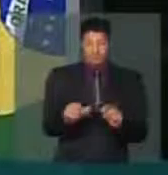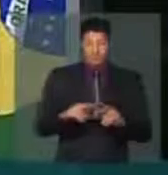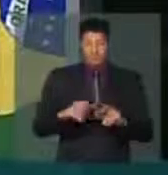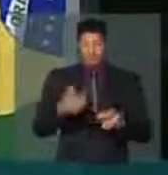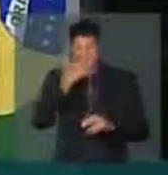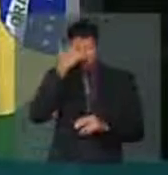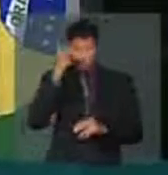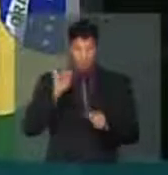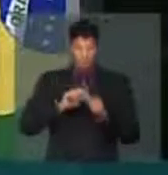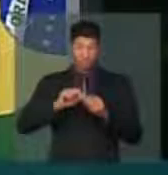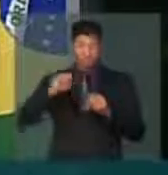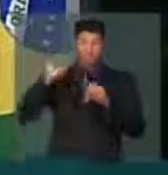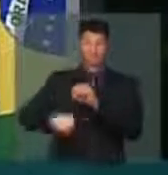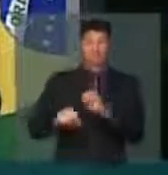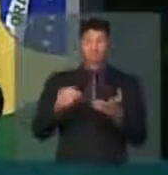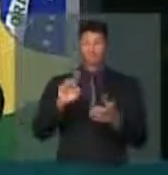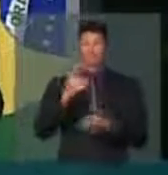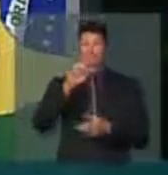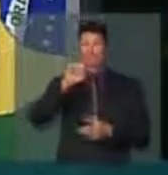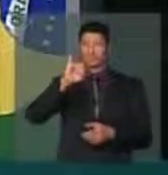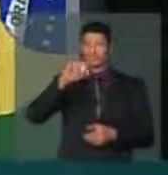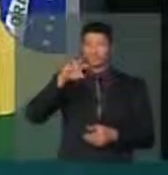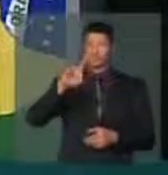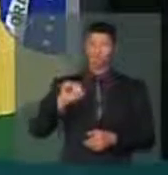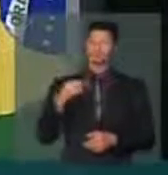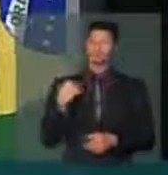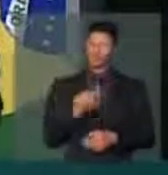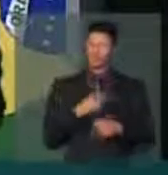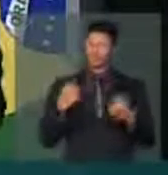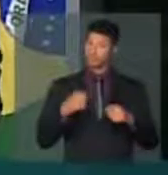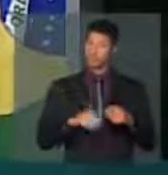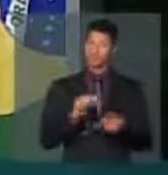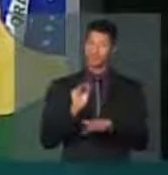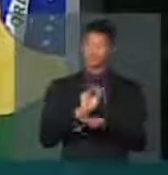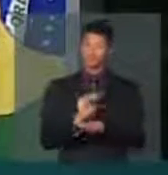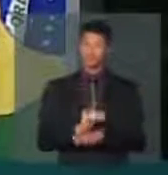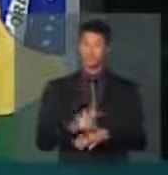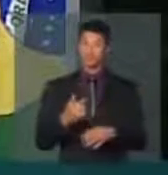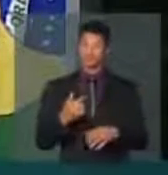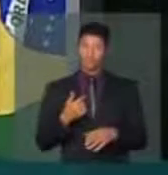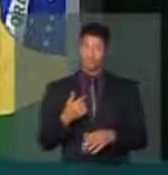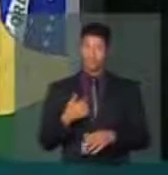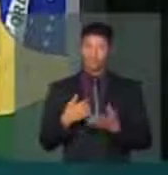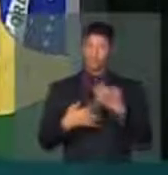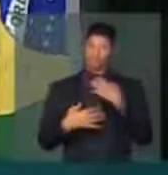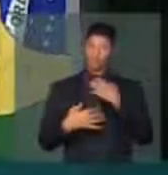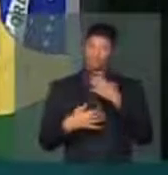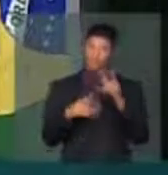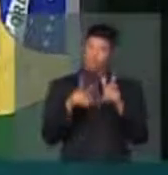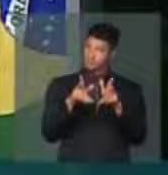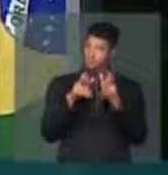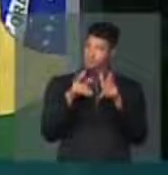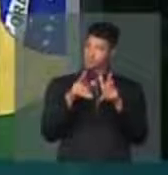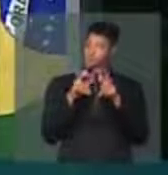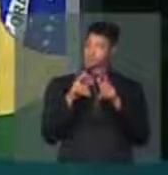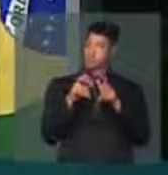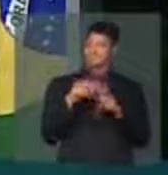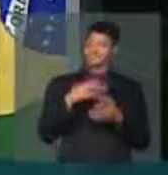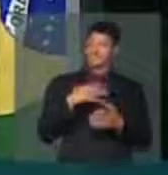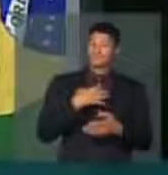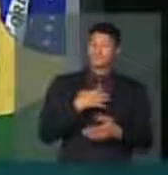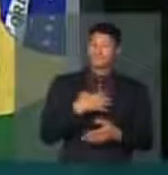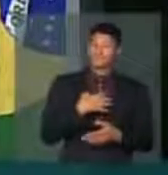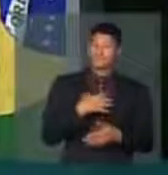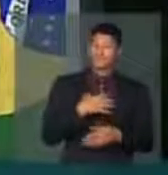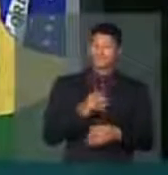a pessoa que comete um crime hediondo. E é isso que a gente está defendendo. Eu estou sentindo nessa casa um